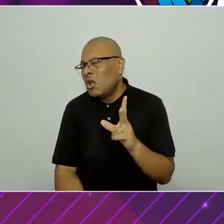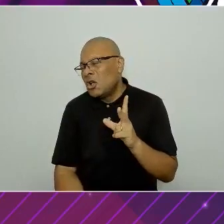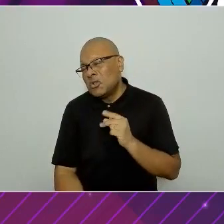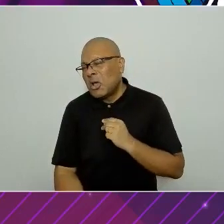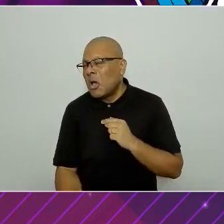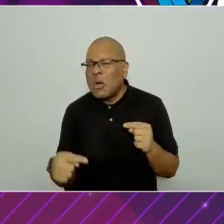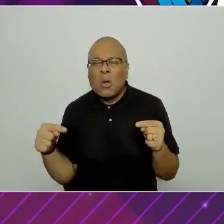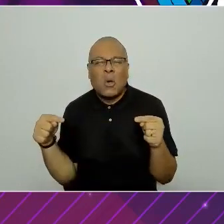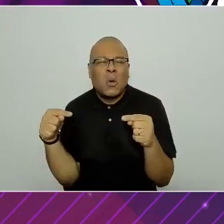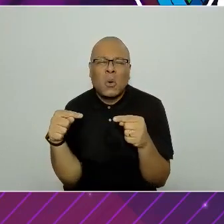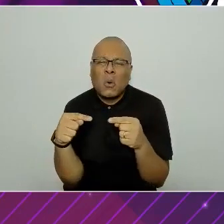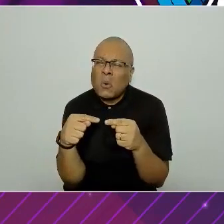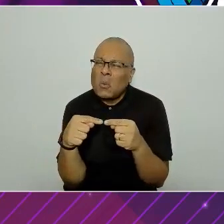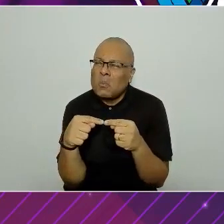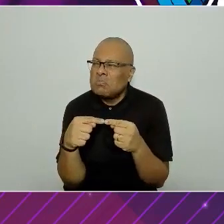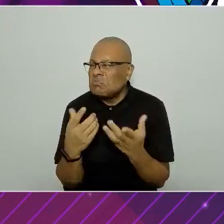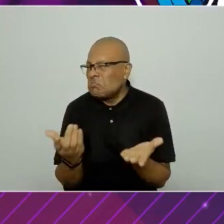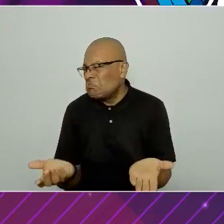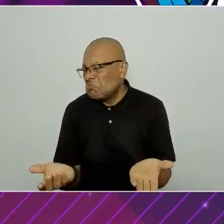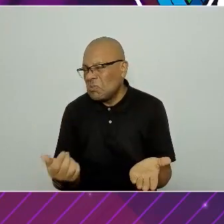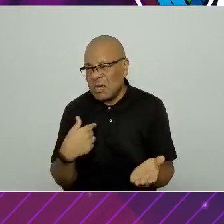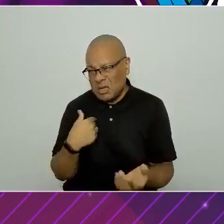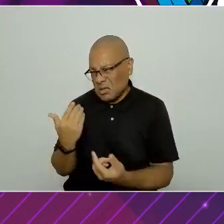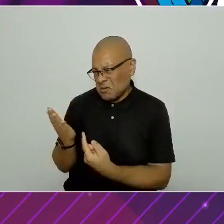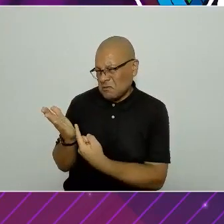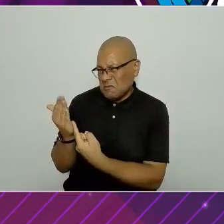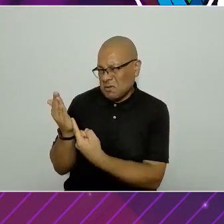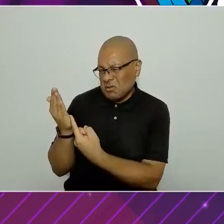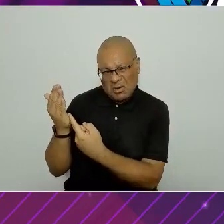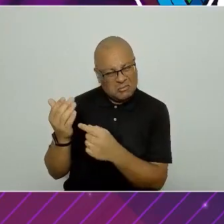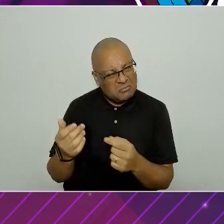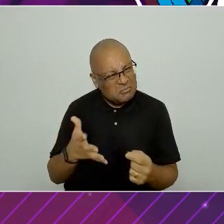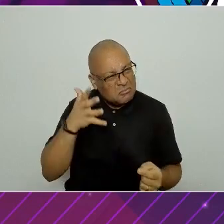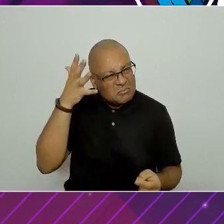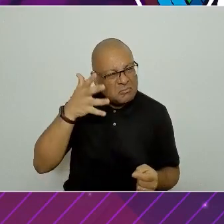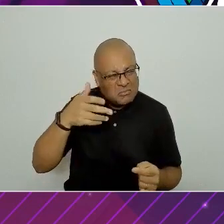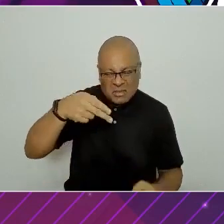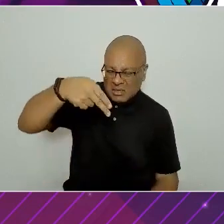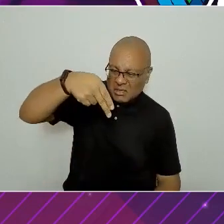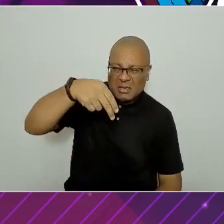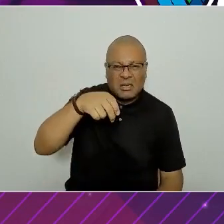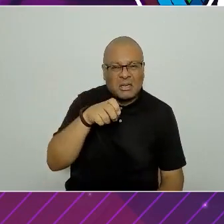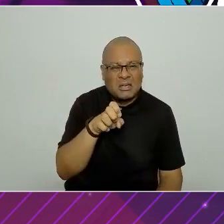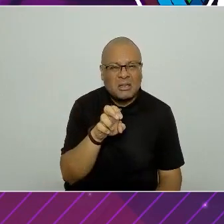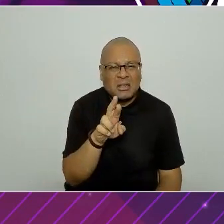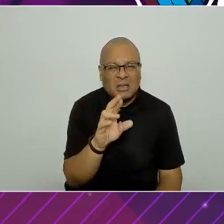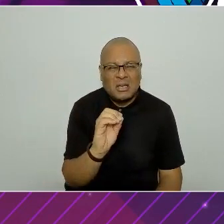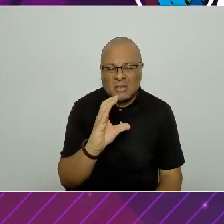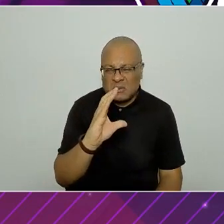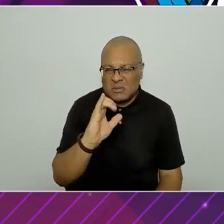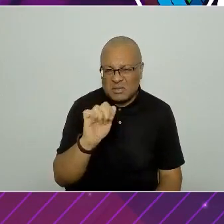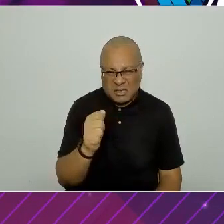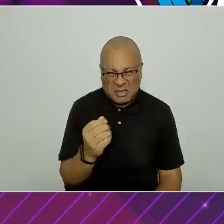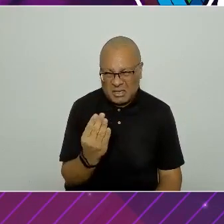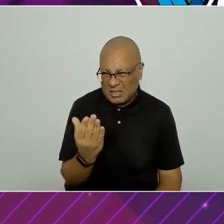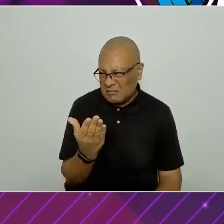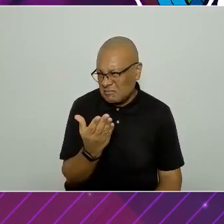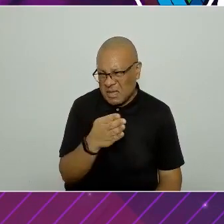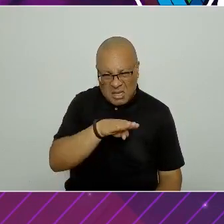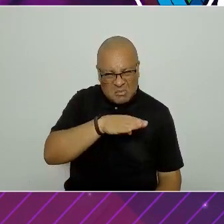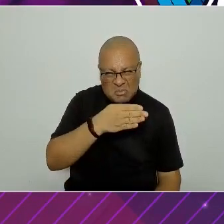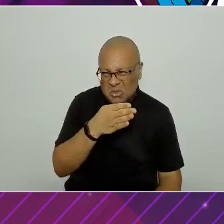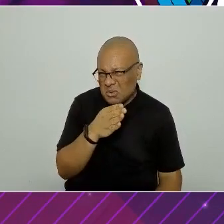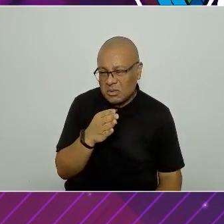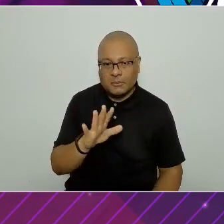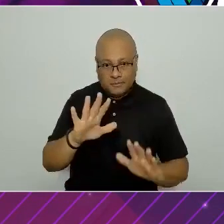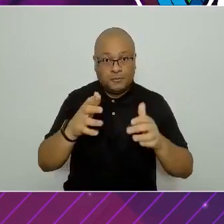né? Eu fui num evento de tecnologia e do nada um negócio de neurociência. O que é isso? Eu vou ver coisa de biologia. Então, eu vou trazer para